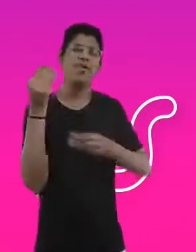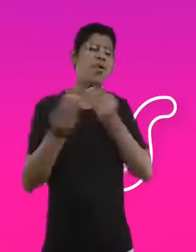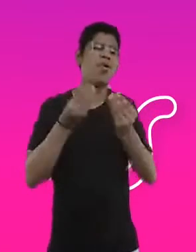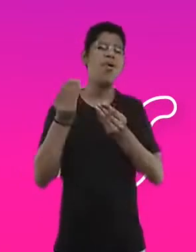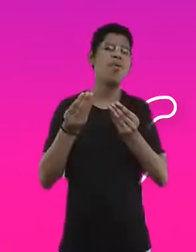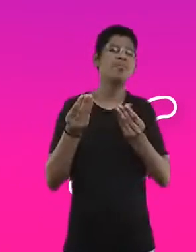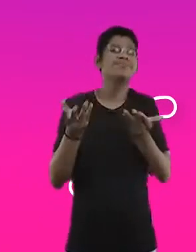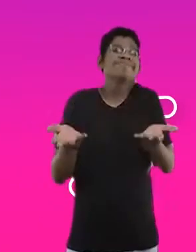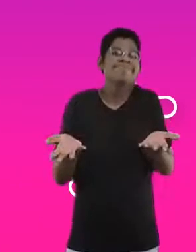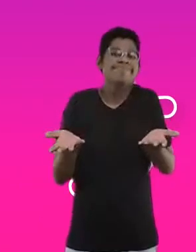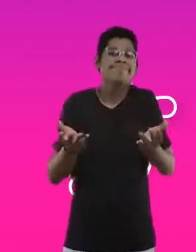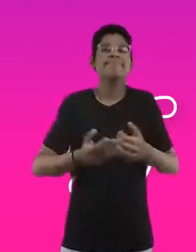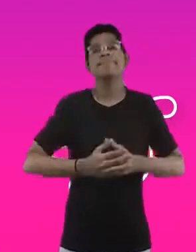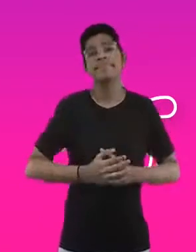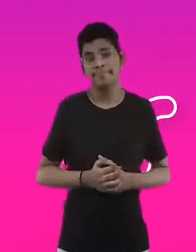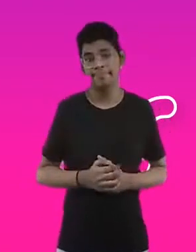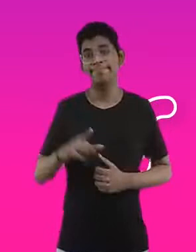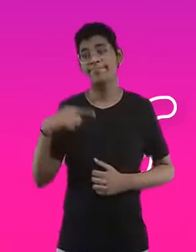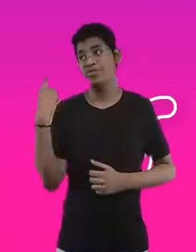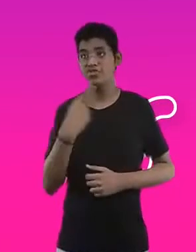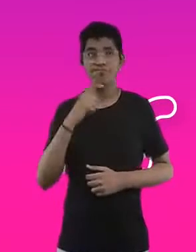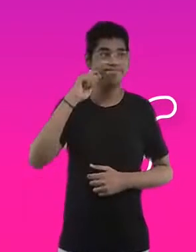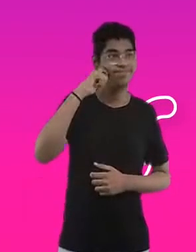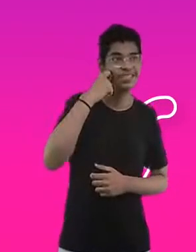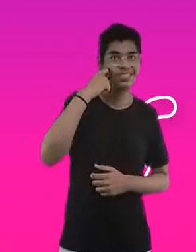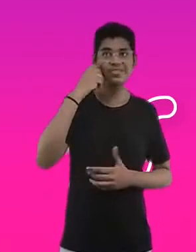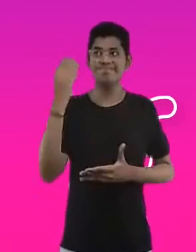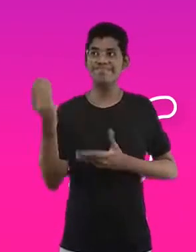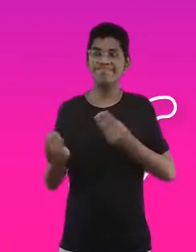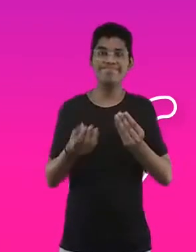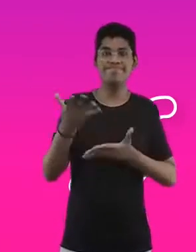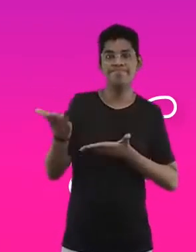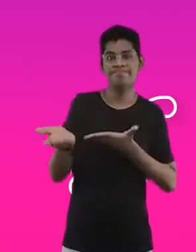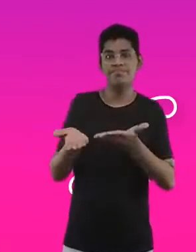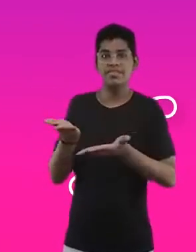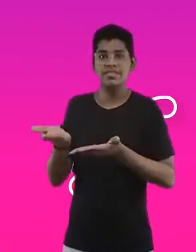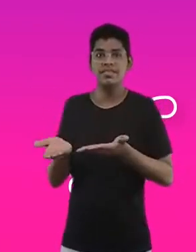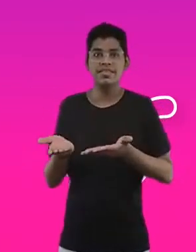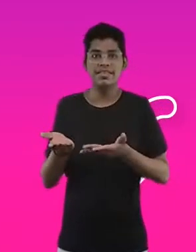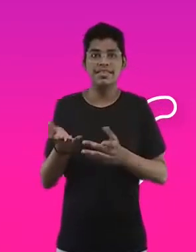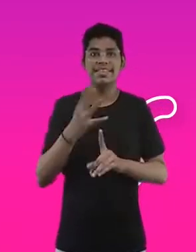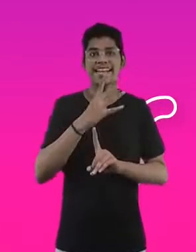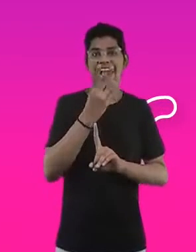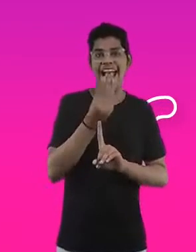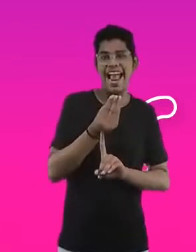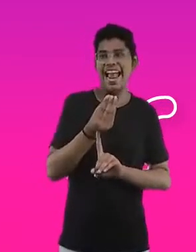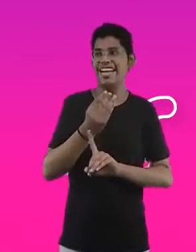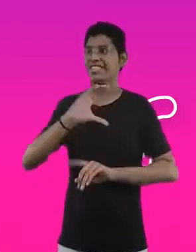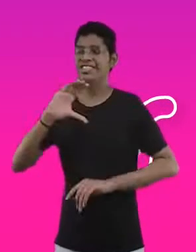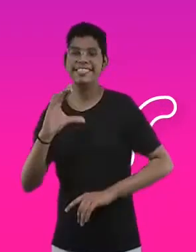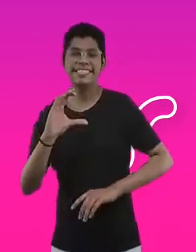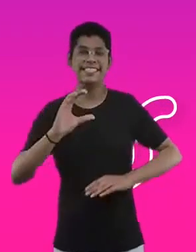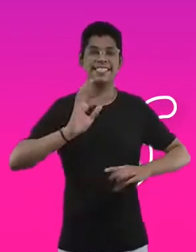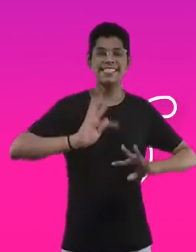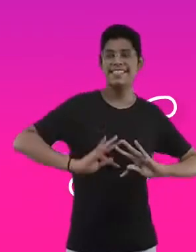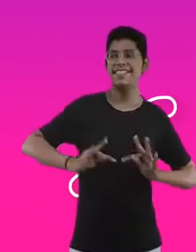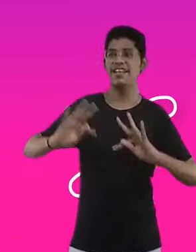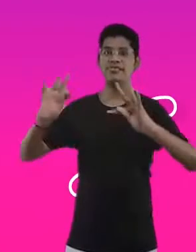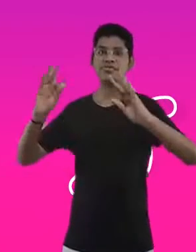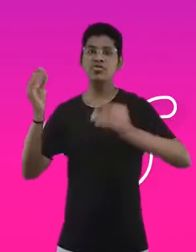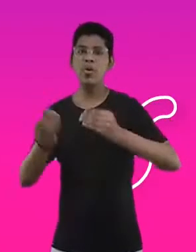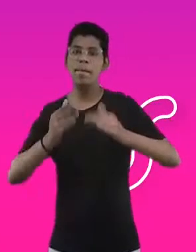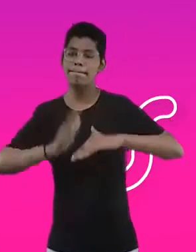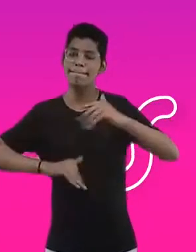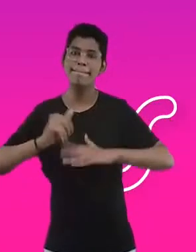enquanto população preta? Como é que aquela relação, né, de arte, ciência e tecnologia para construir esse mundo e como que isso dialoga com o